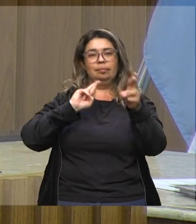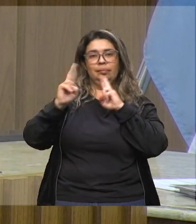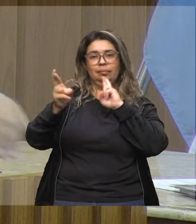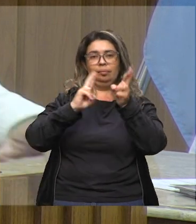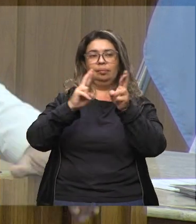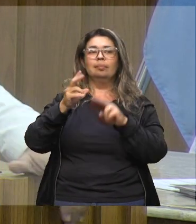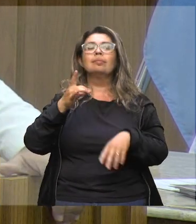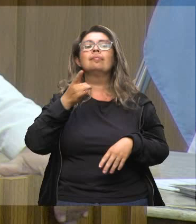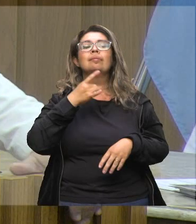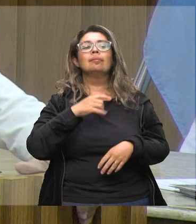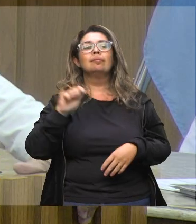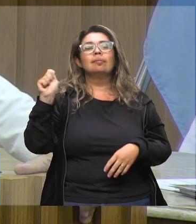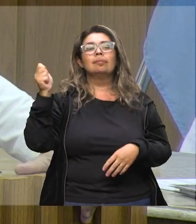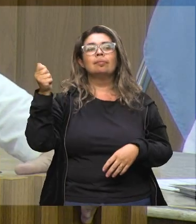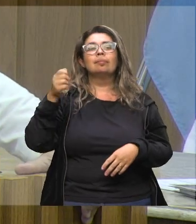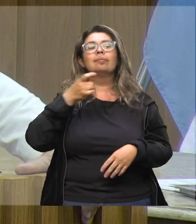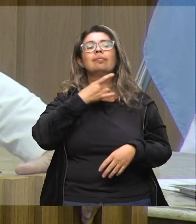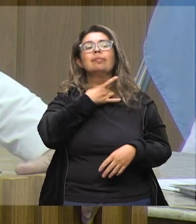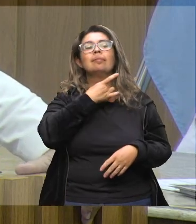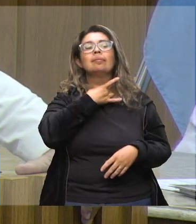Marília,